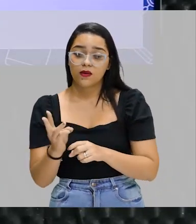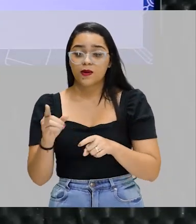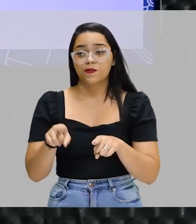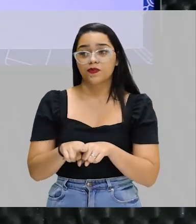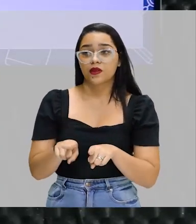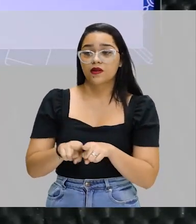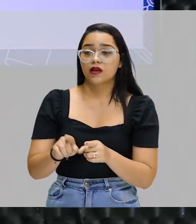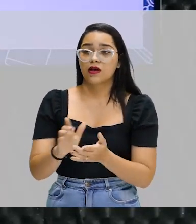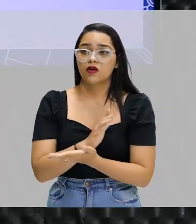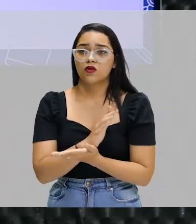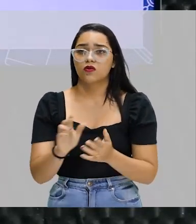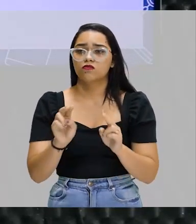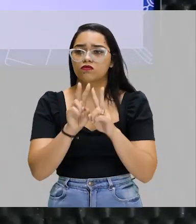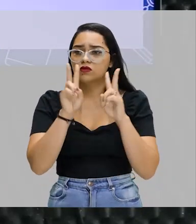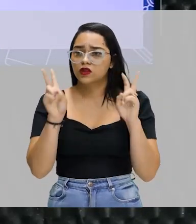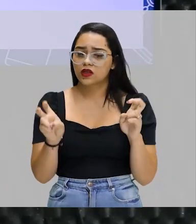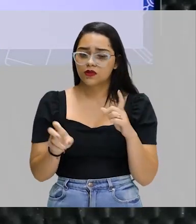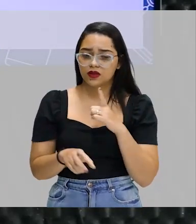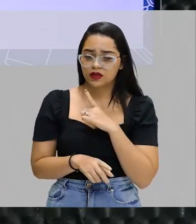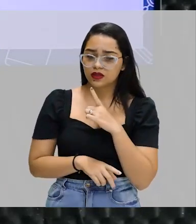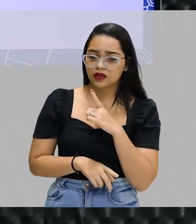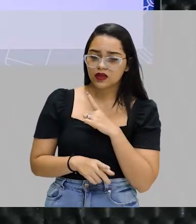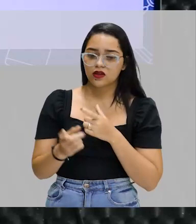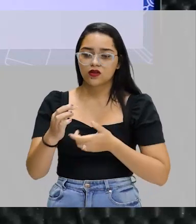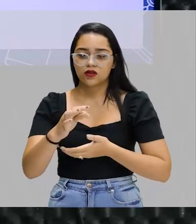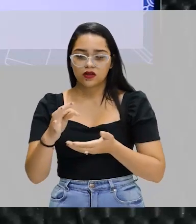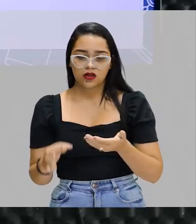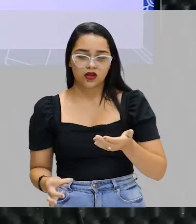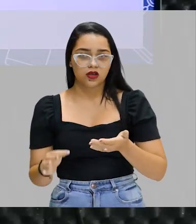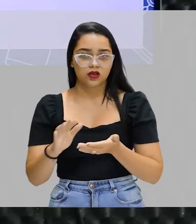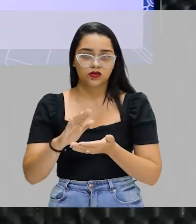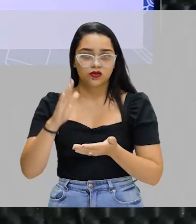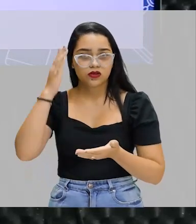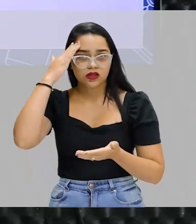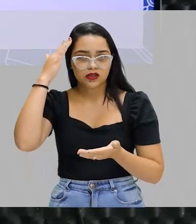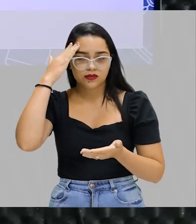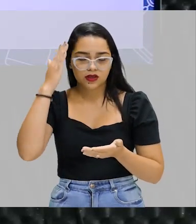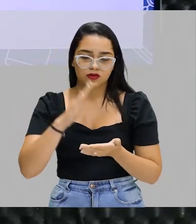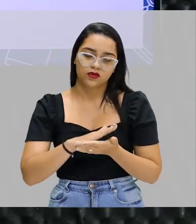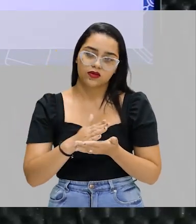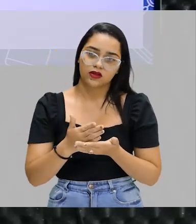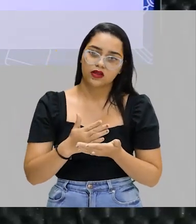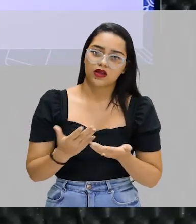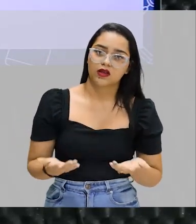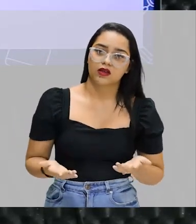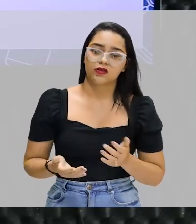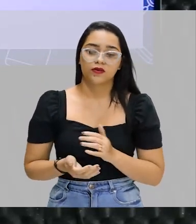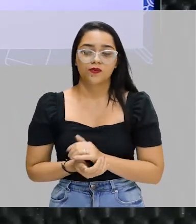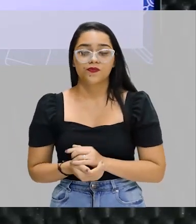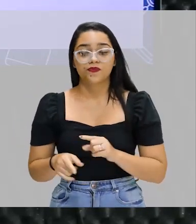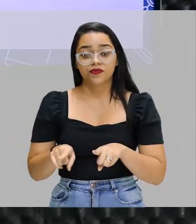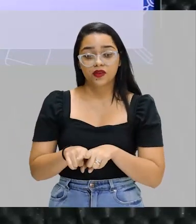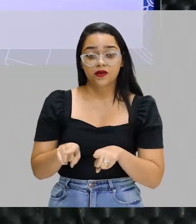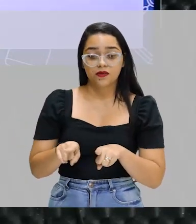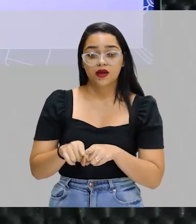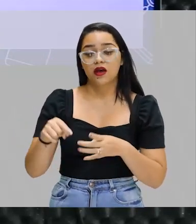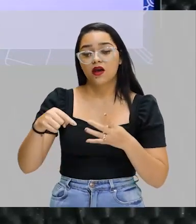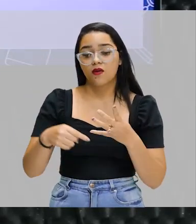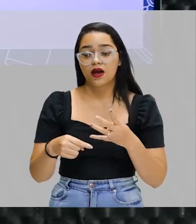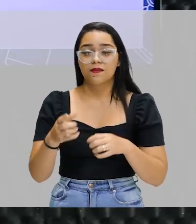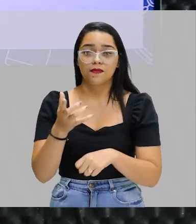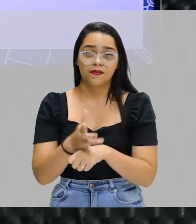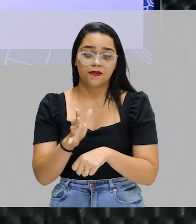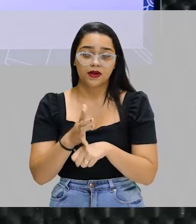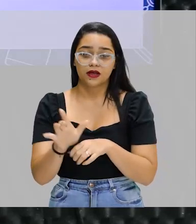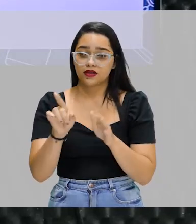fim, algumas coisinhas sobre text interpretation, que são a interpretação ou a compreensão textual, e aí sim nós vamos